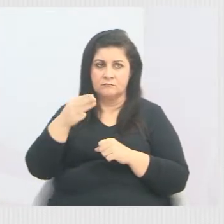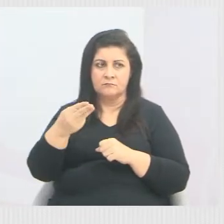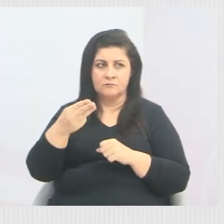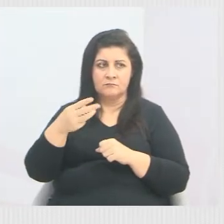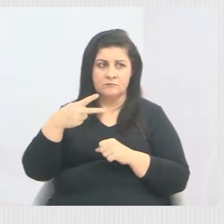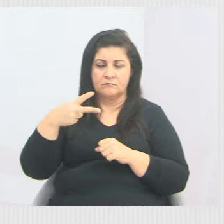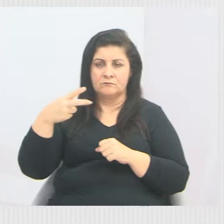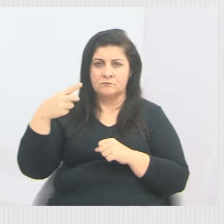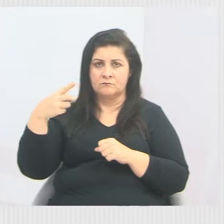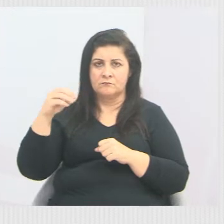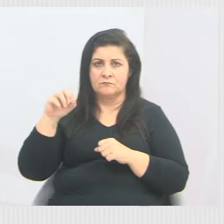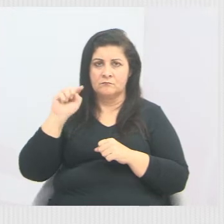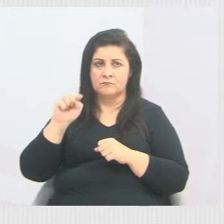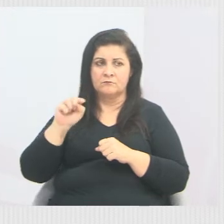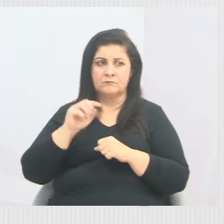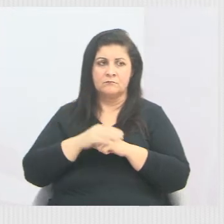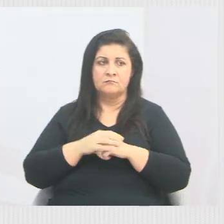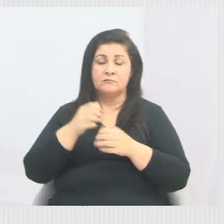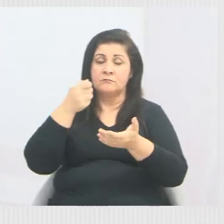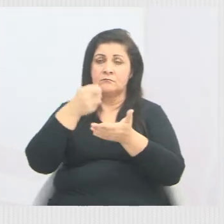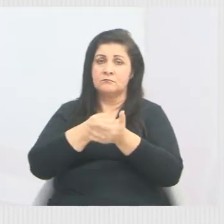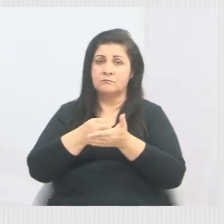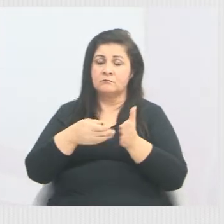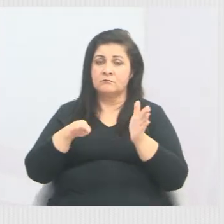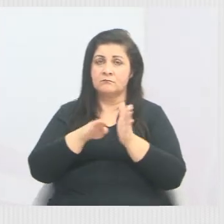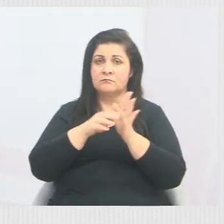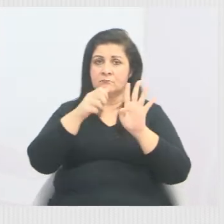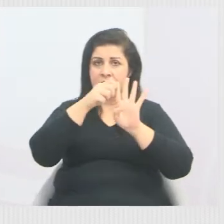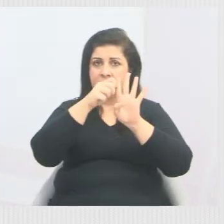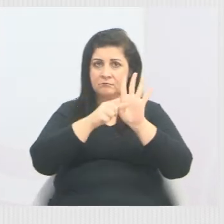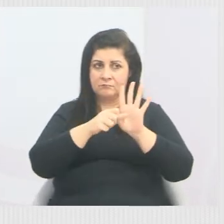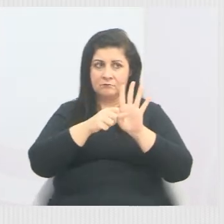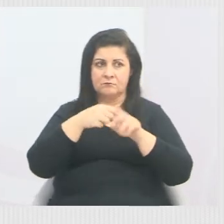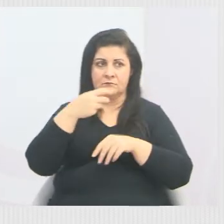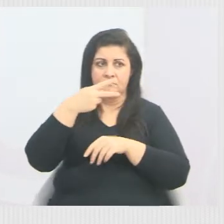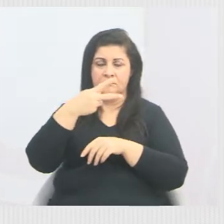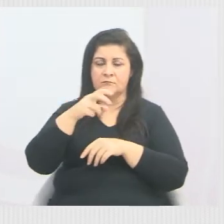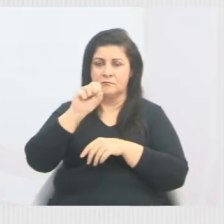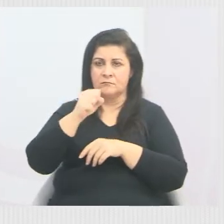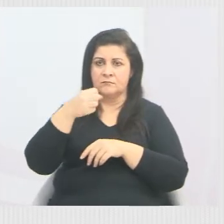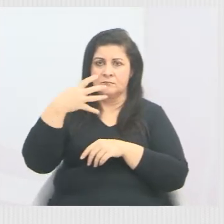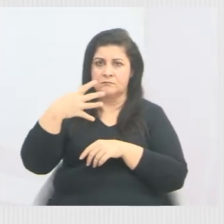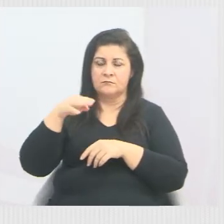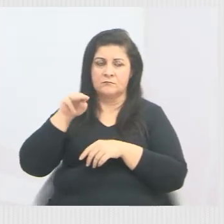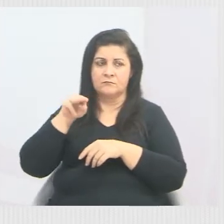1.261.210.000 e liquidado até esse primeiro quadrimestre,